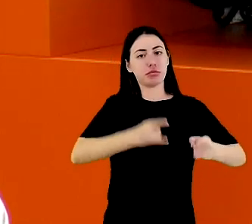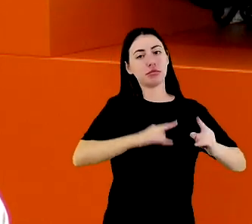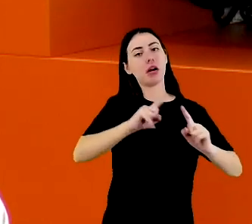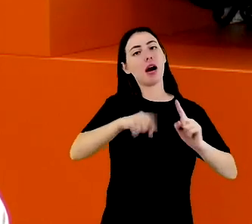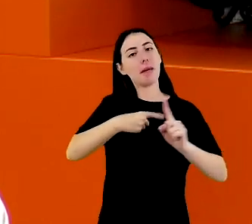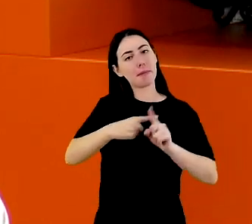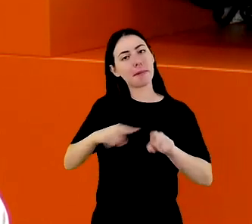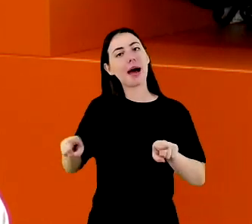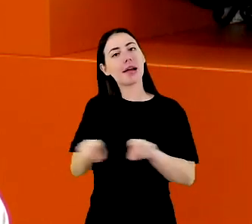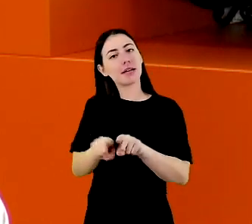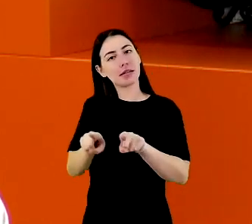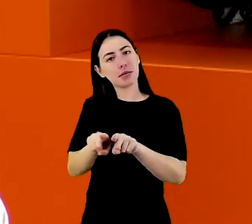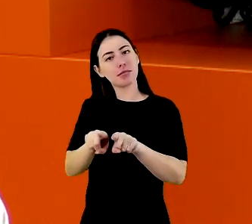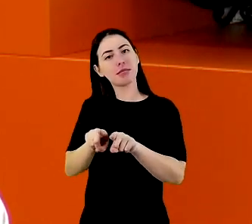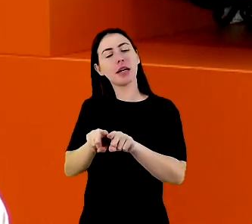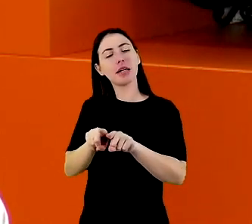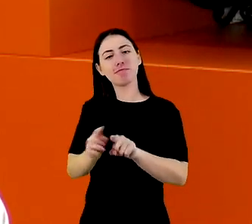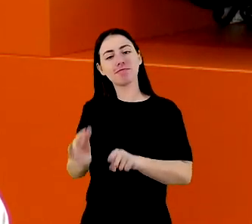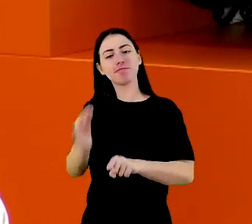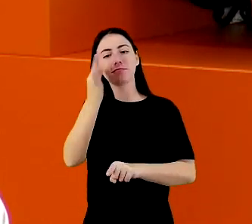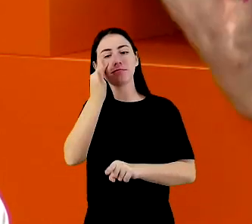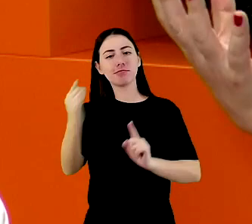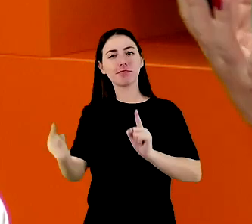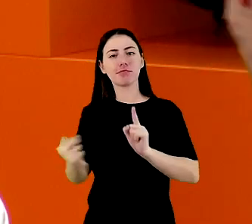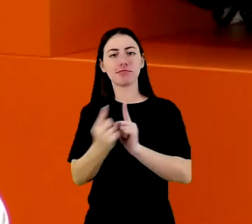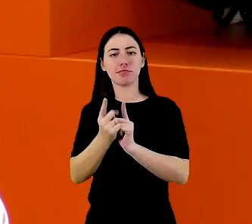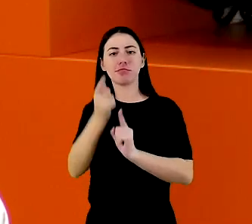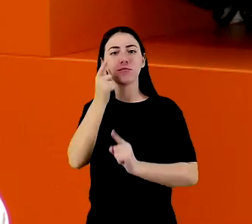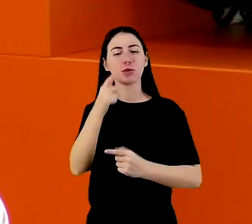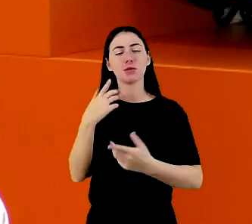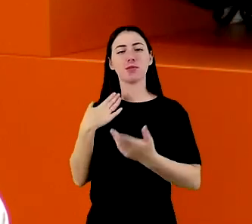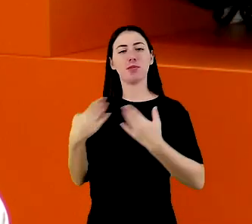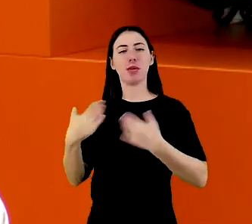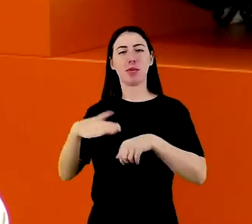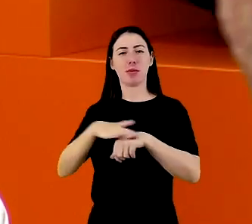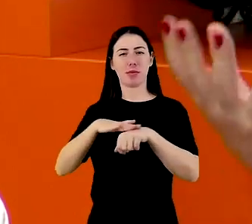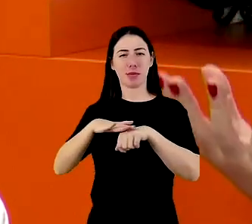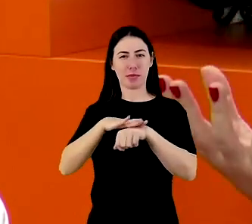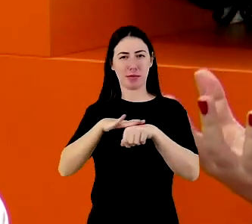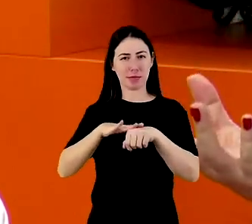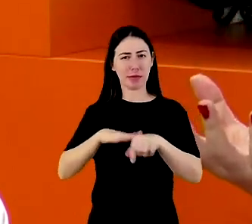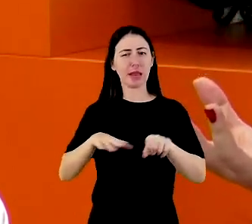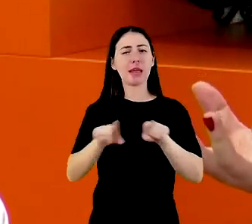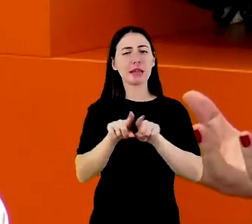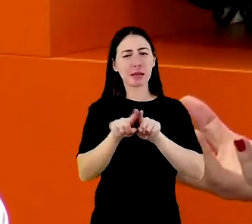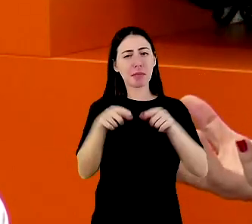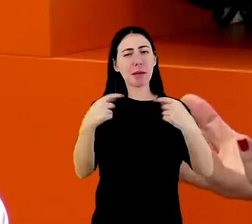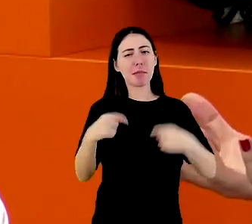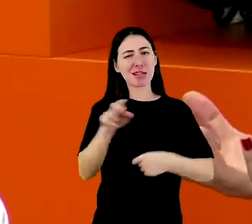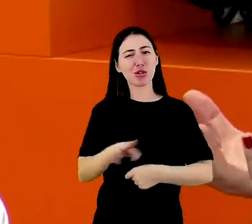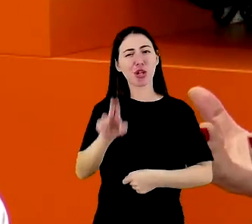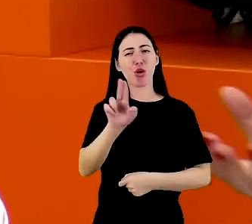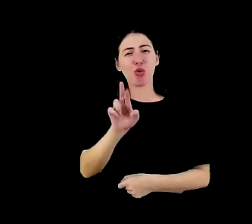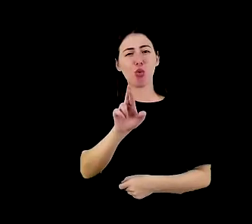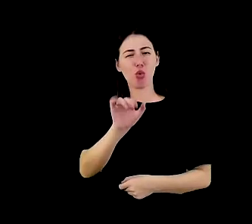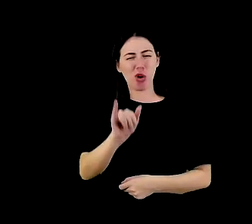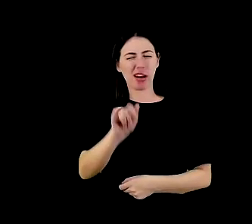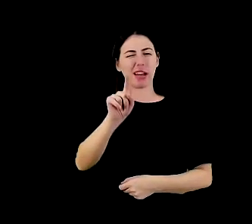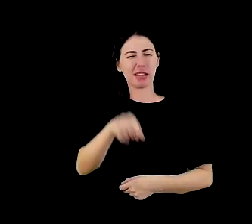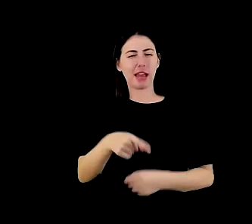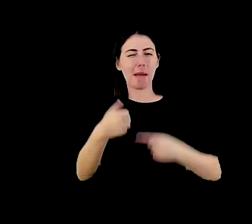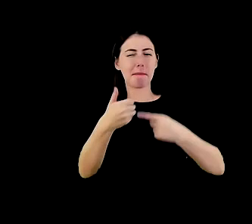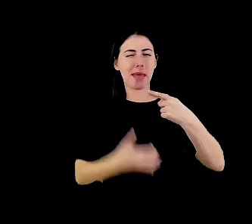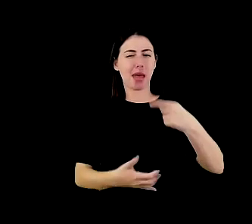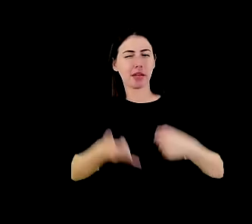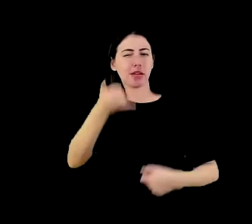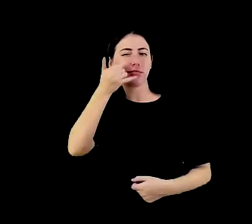Segundo lugar, a gente tem que saber colocar a URA de uma maneira que ele possa também se autosservir. Né? Se daqui